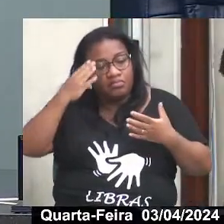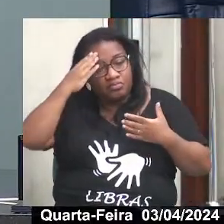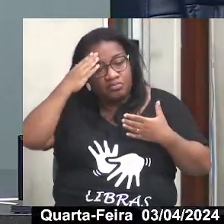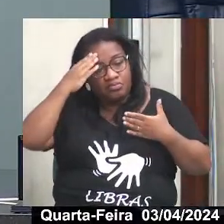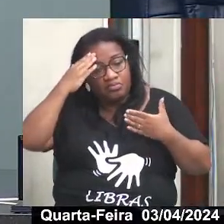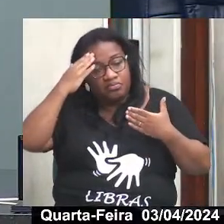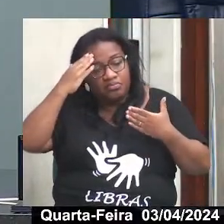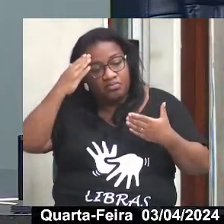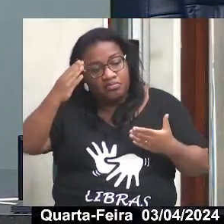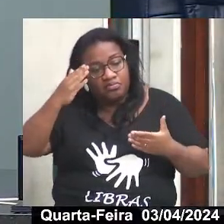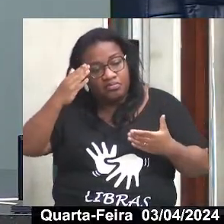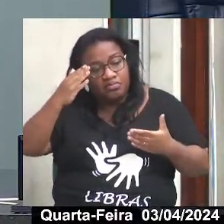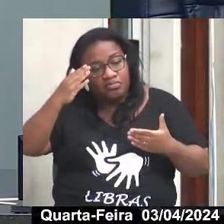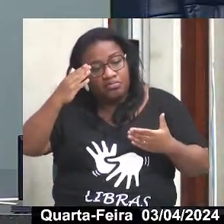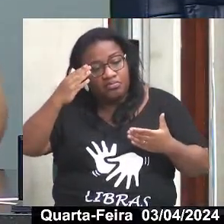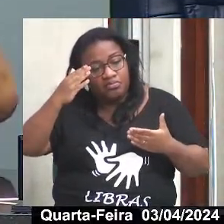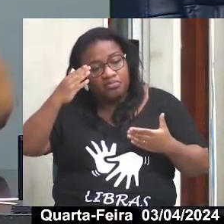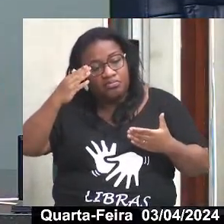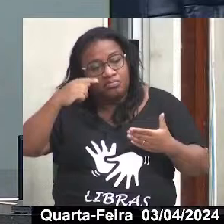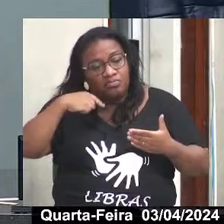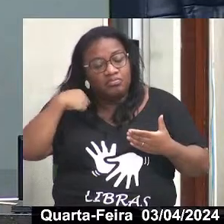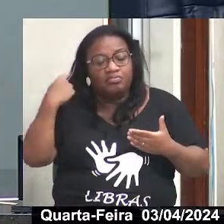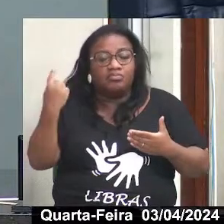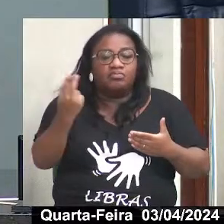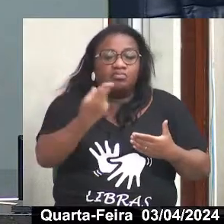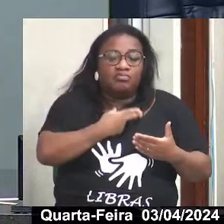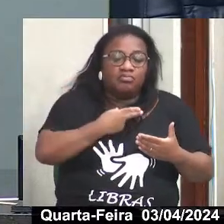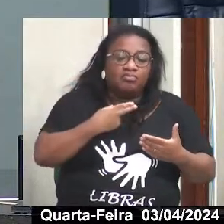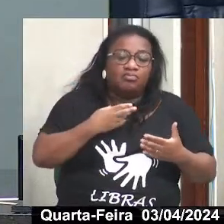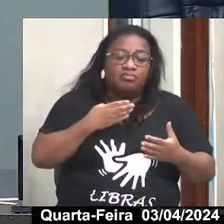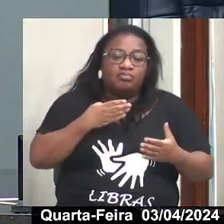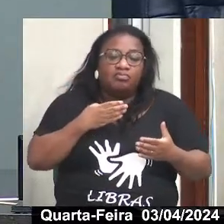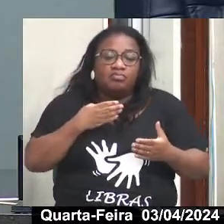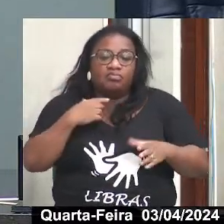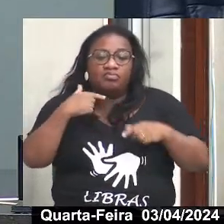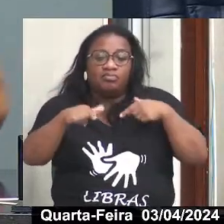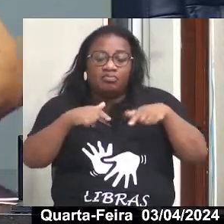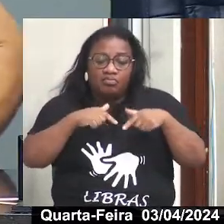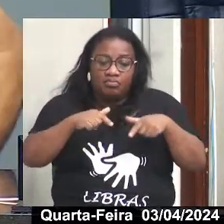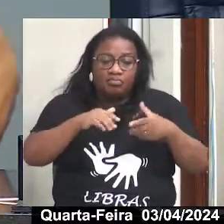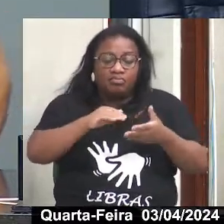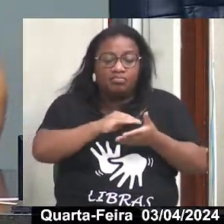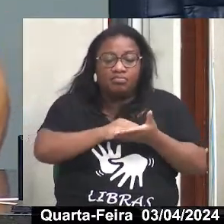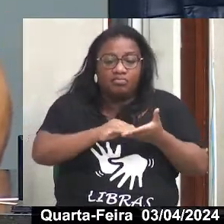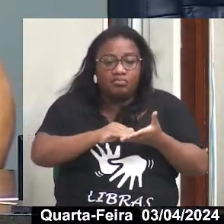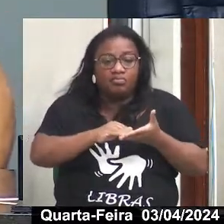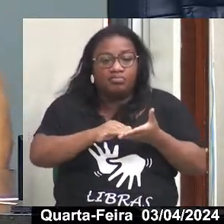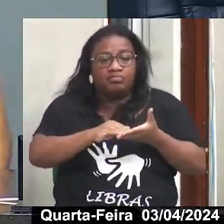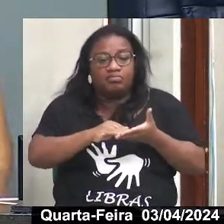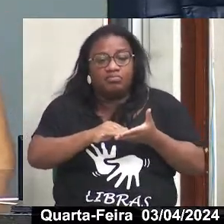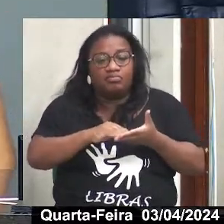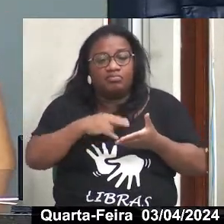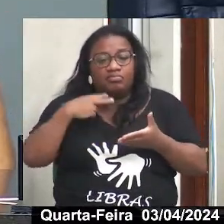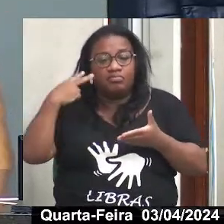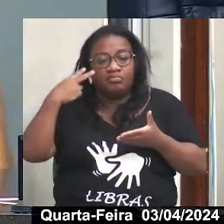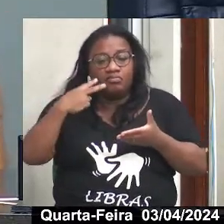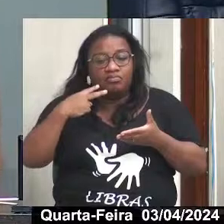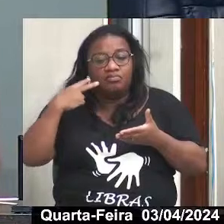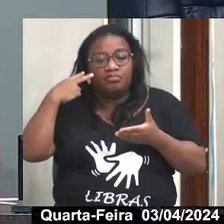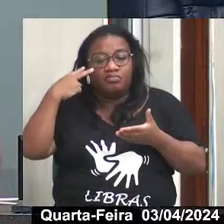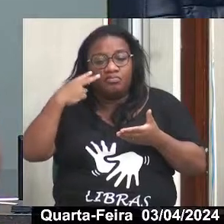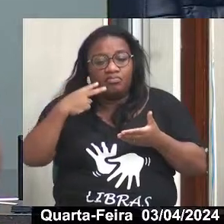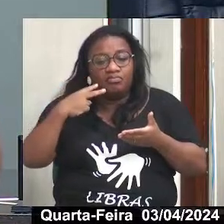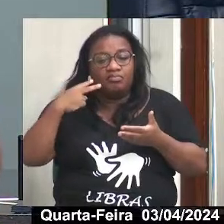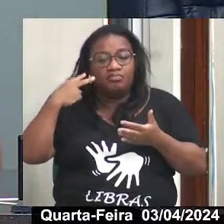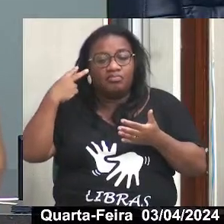Agradecer a compreensão de vocês. Quando a gente assume a secretaria, a gente tem que ter os vereadores aliados,